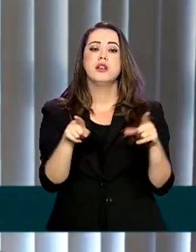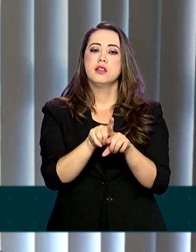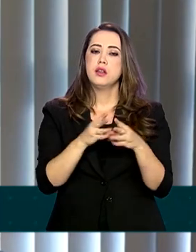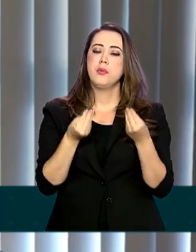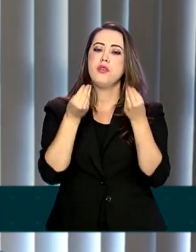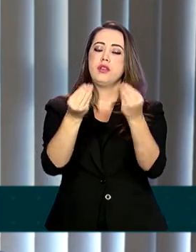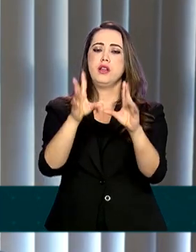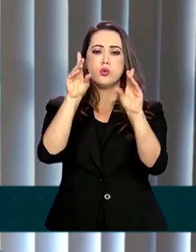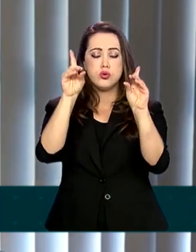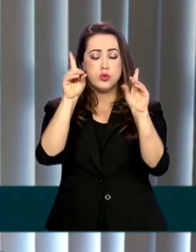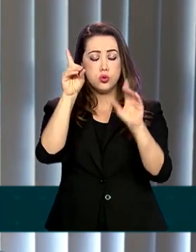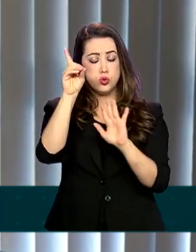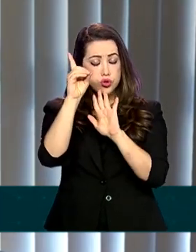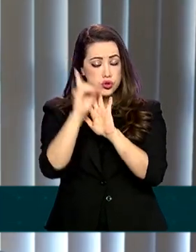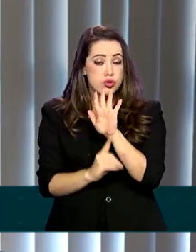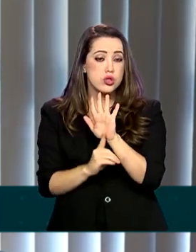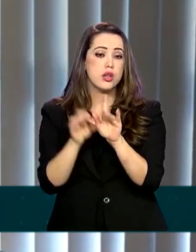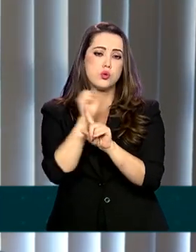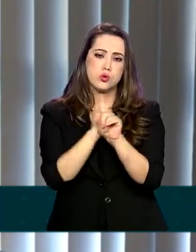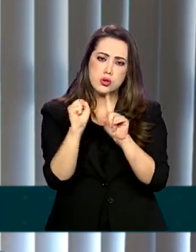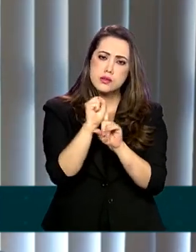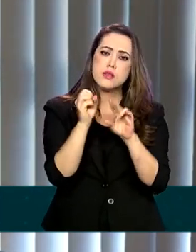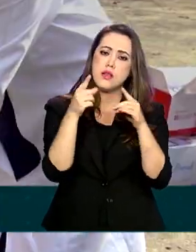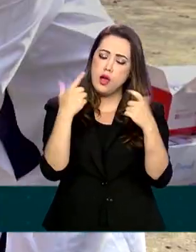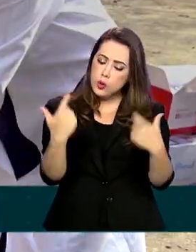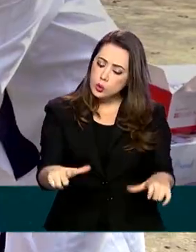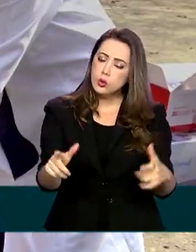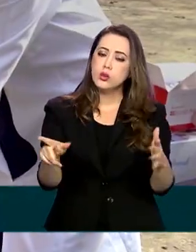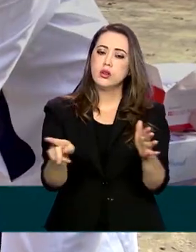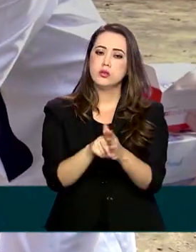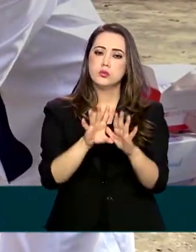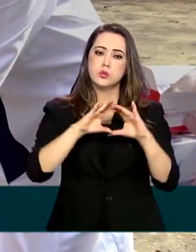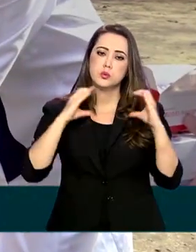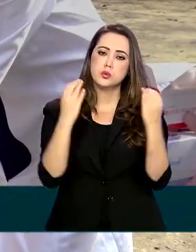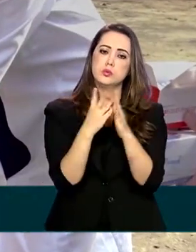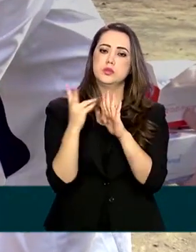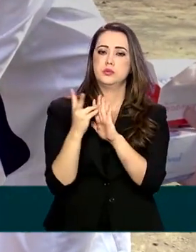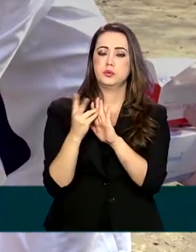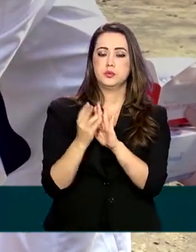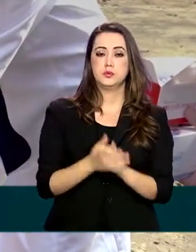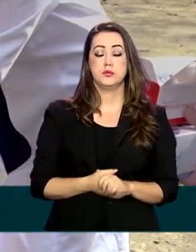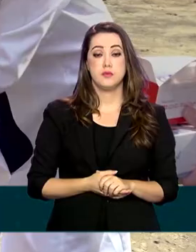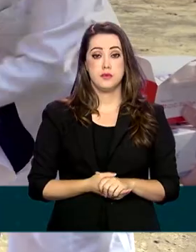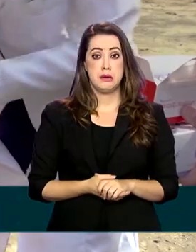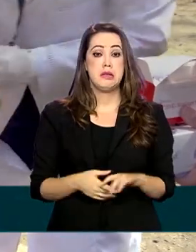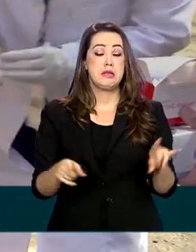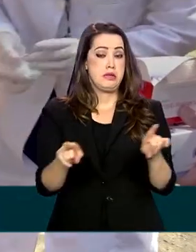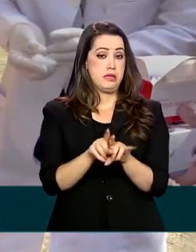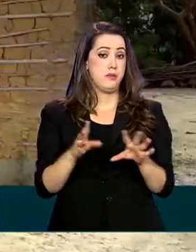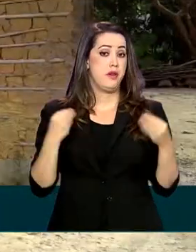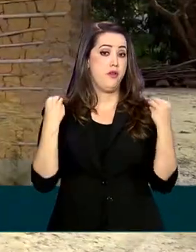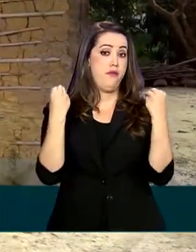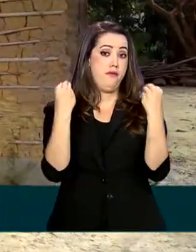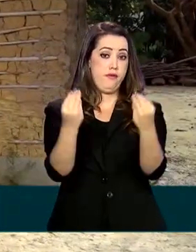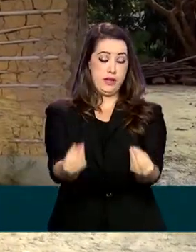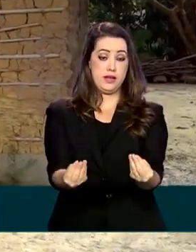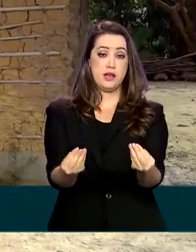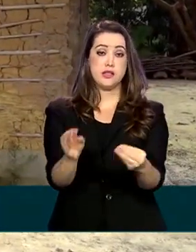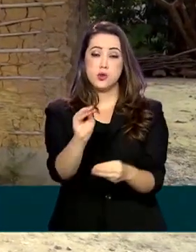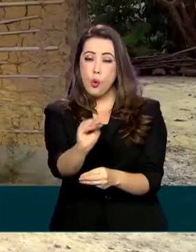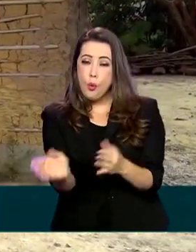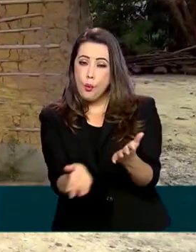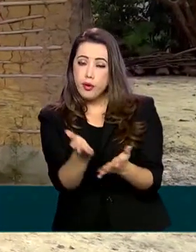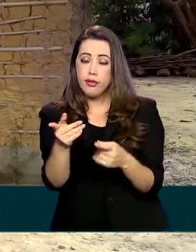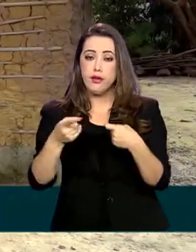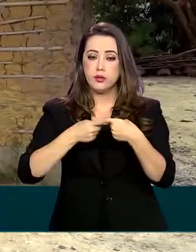direitos territoriais e sociais dos povos indígenas brasileiros. O Ministério da Saúde também oferece assistência médica nas aldeias. Os